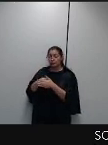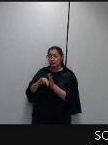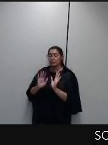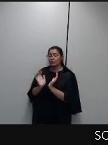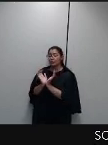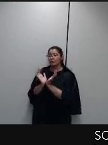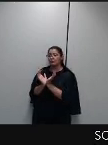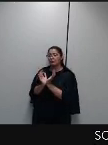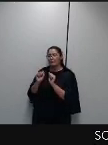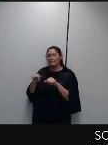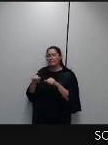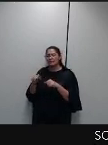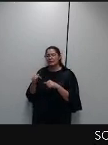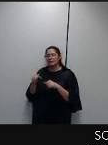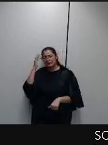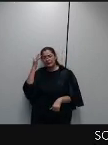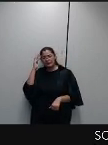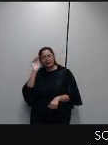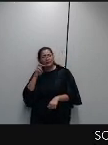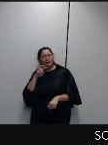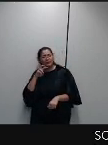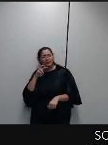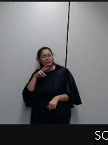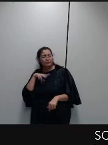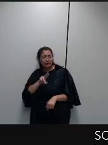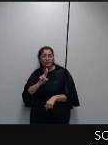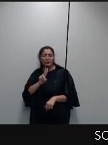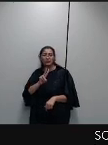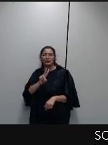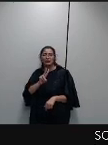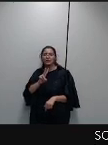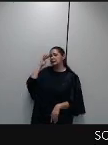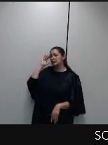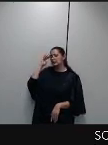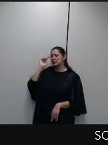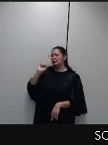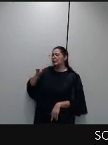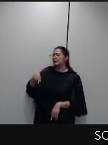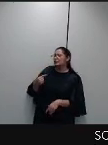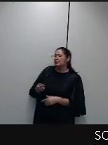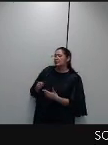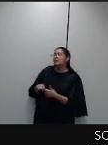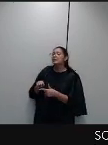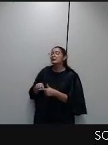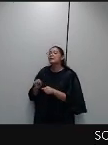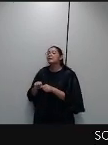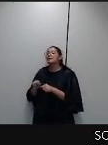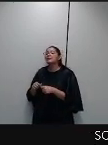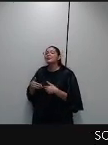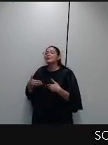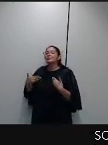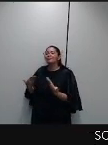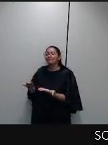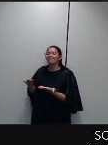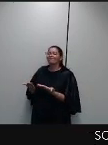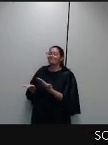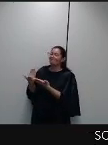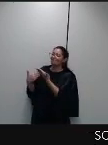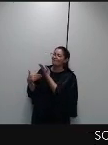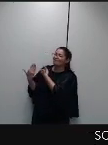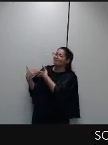eu também me inclino por compreender pela impossibilidade de que retroage em